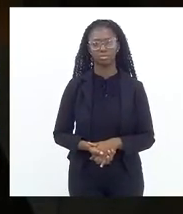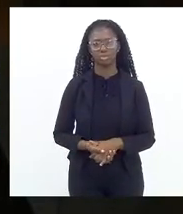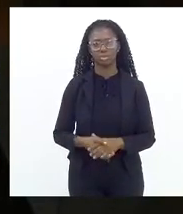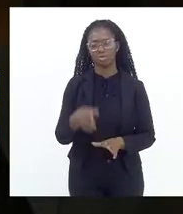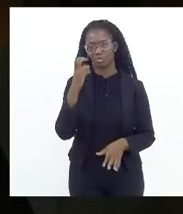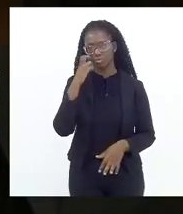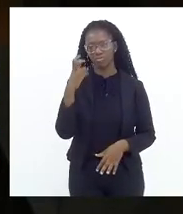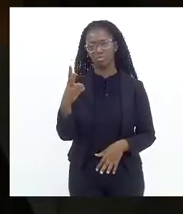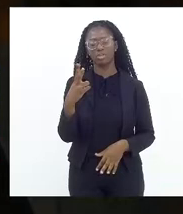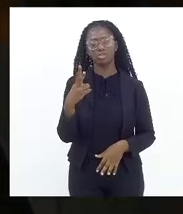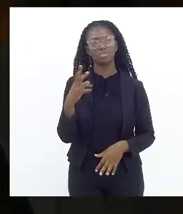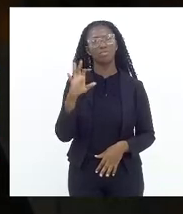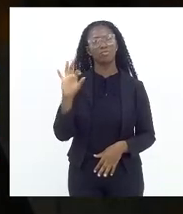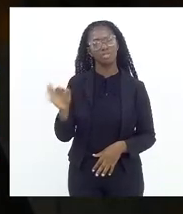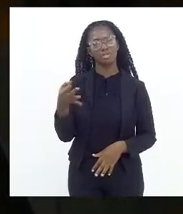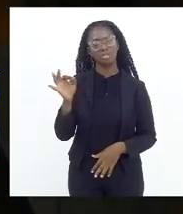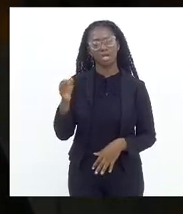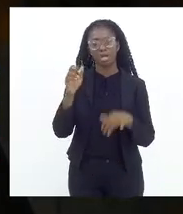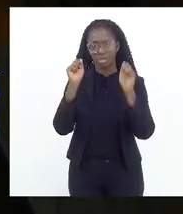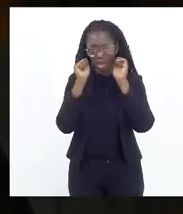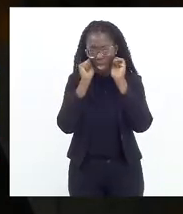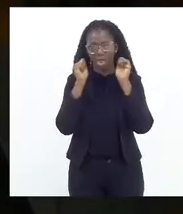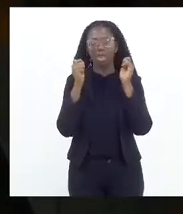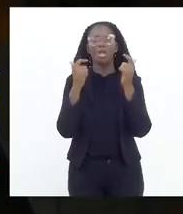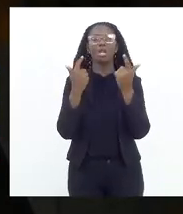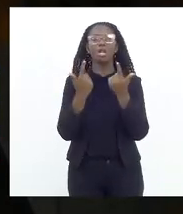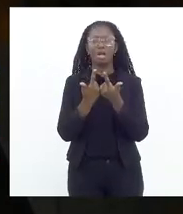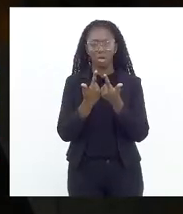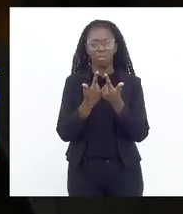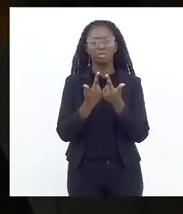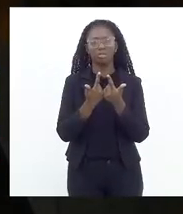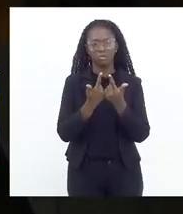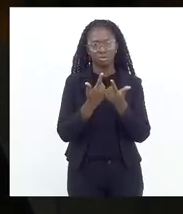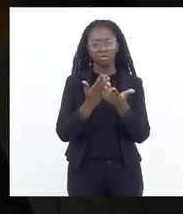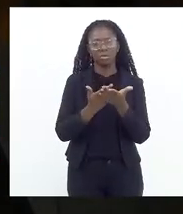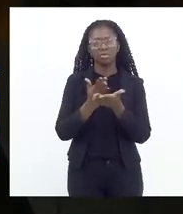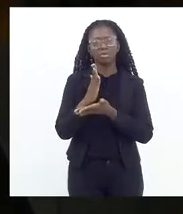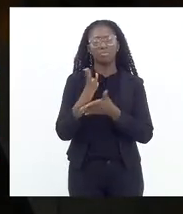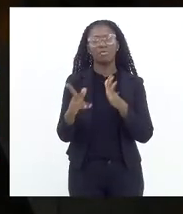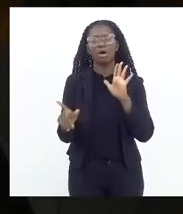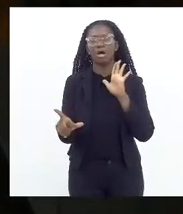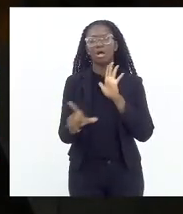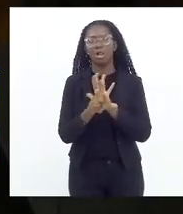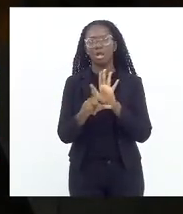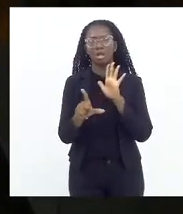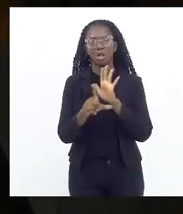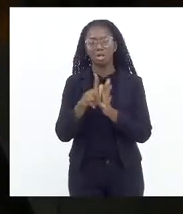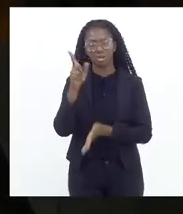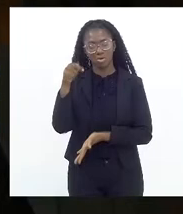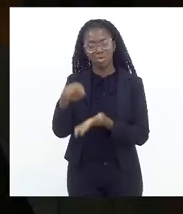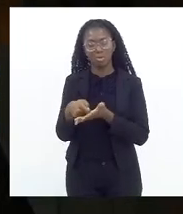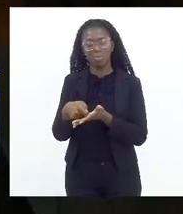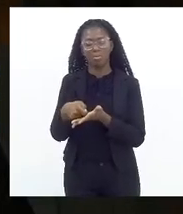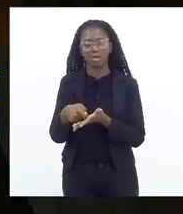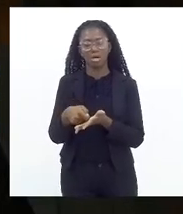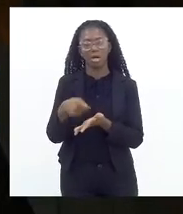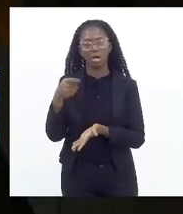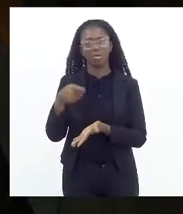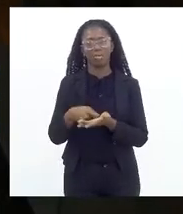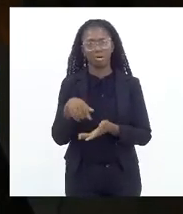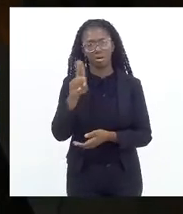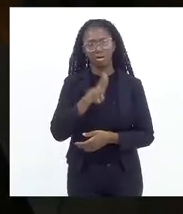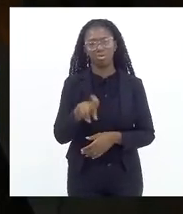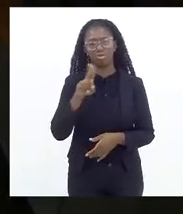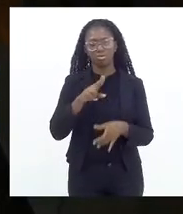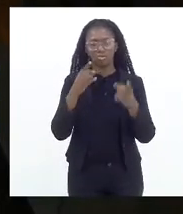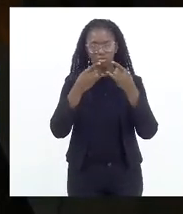a Assembleia Legislativa do Estado do Rio de Janeiro aprovar uma lei que obrigou o uso de